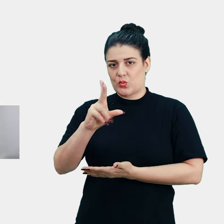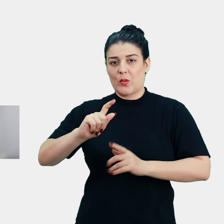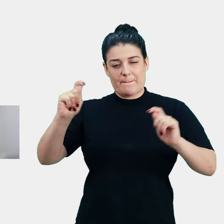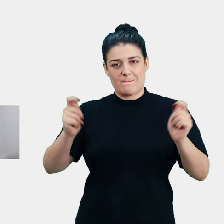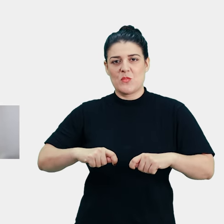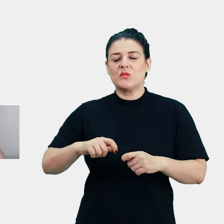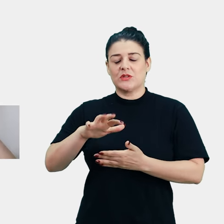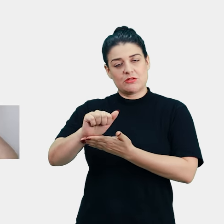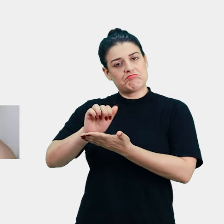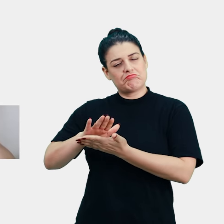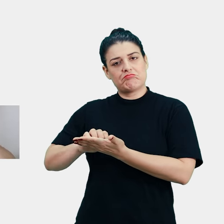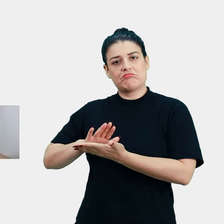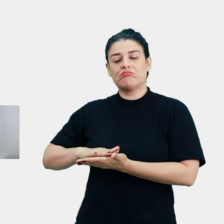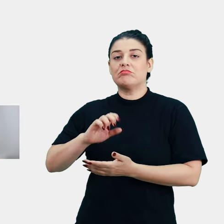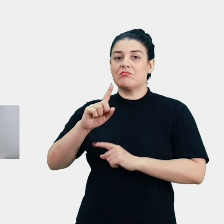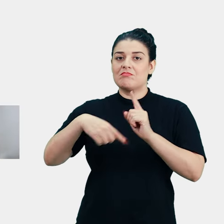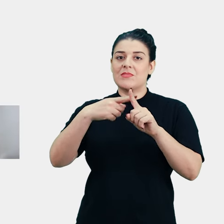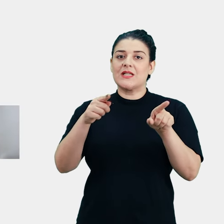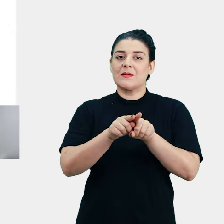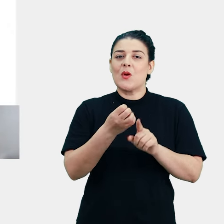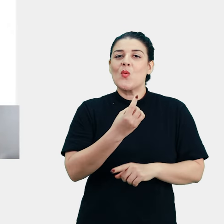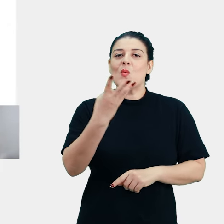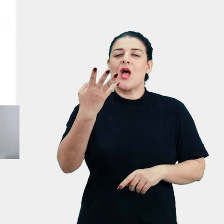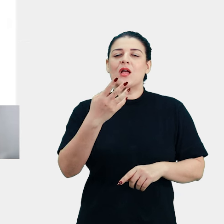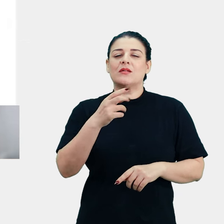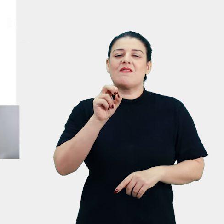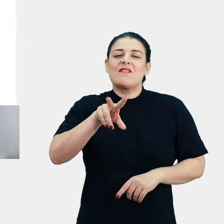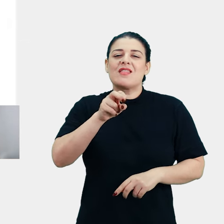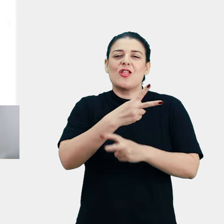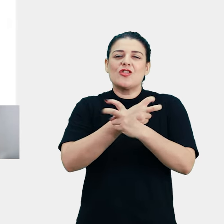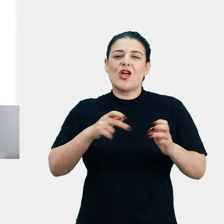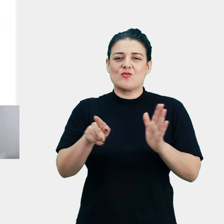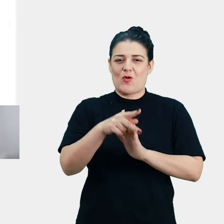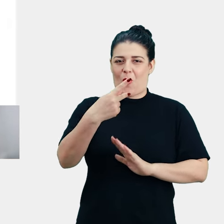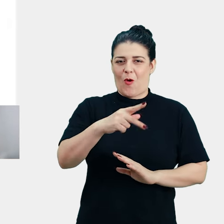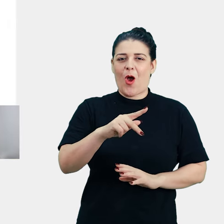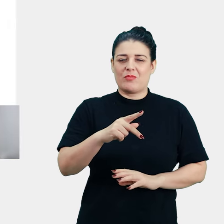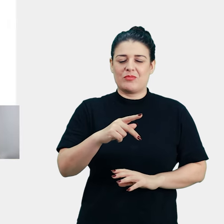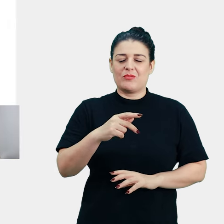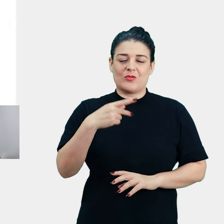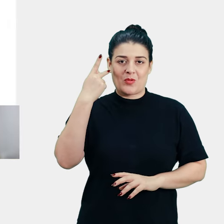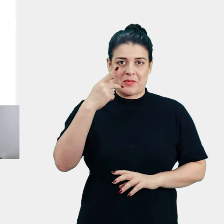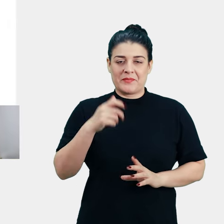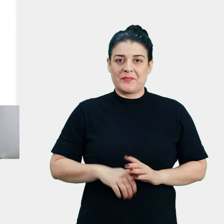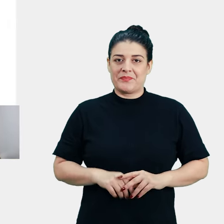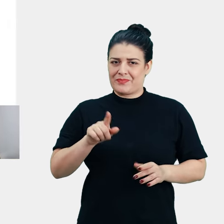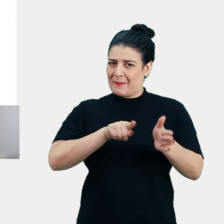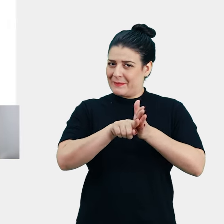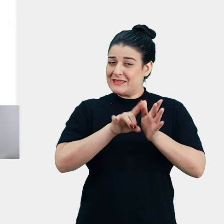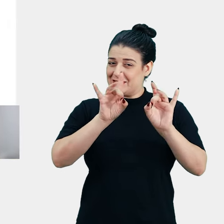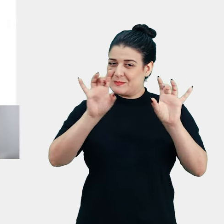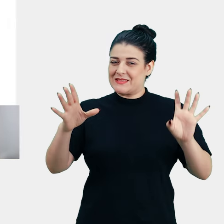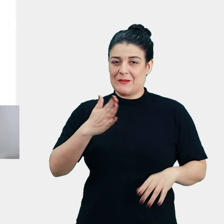possível anotar substâncias e a gente fez ainda a quantificação de pesticidas. Esse trabalho ele é muito especial